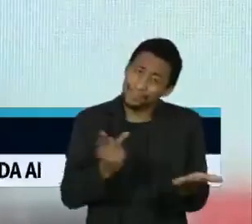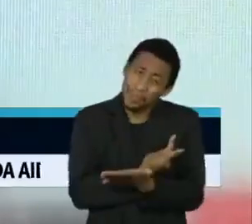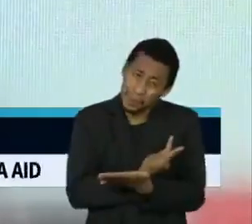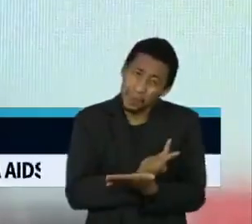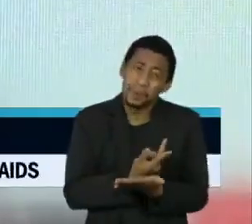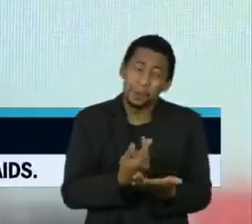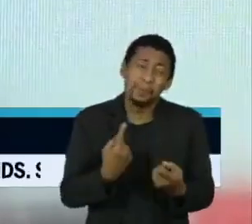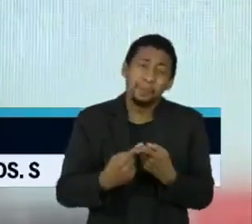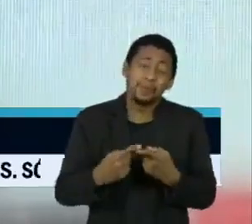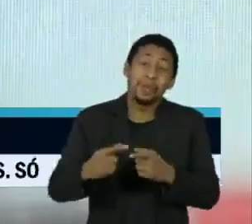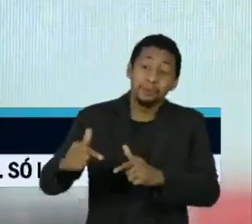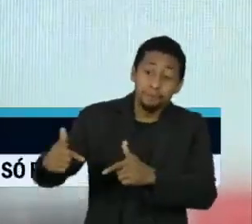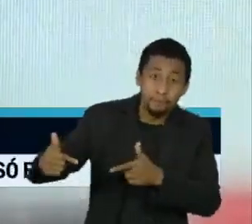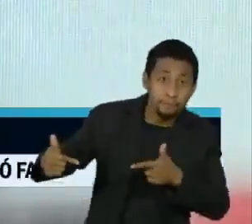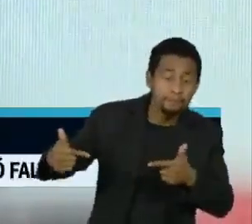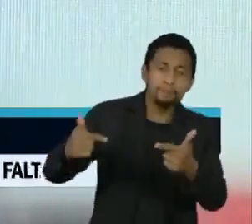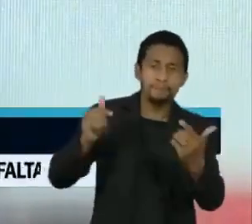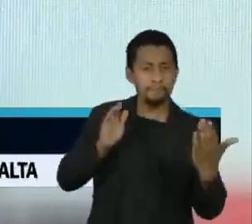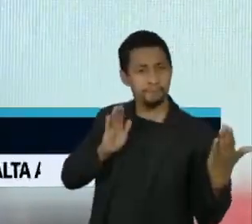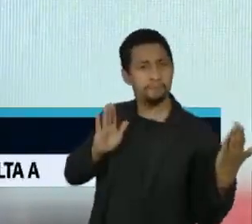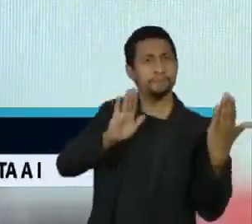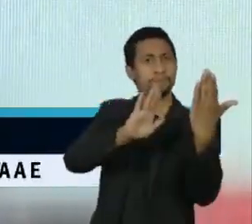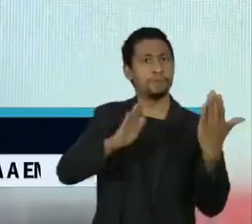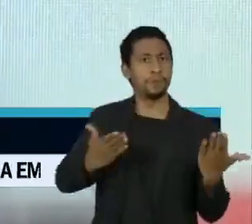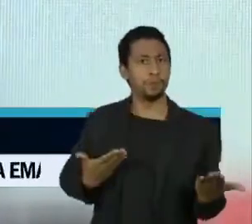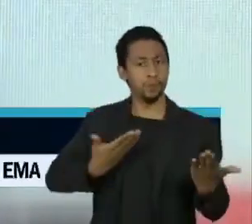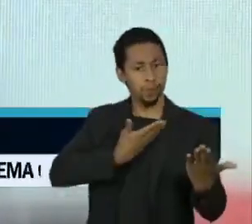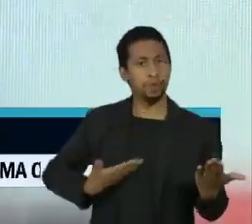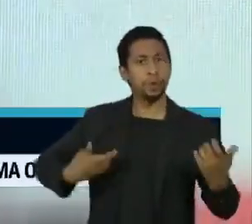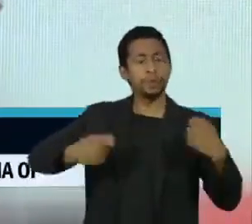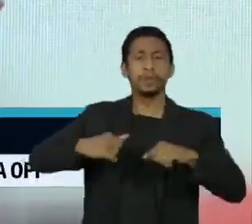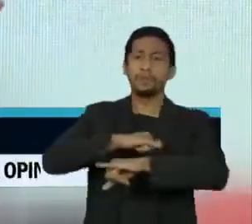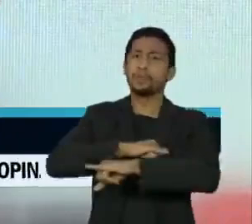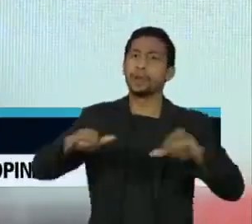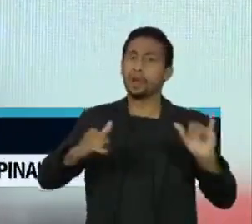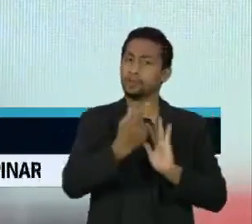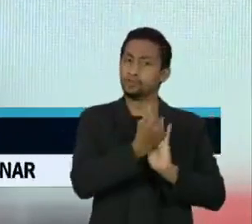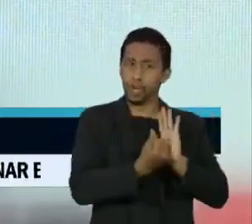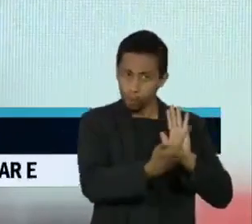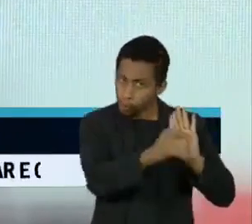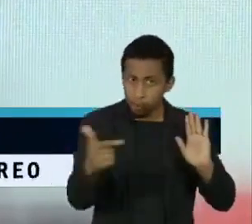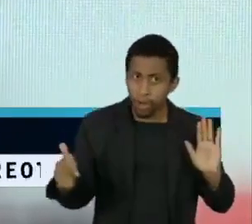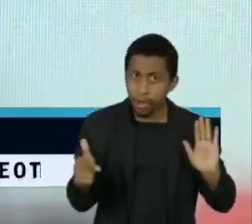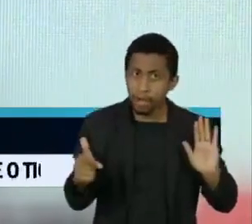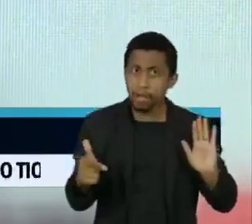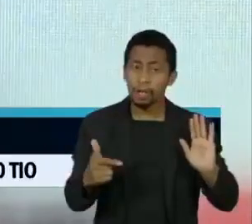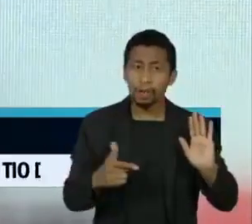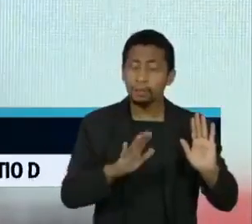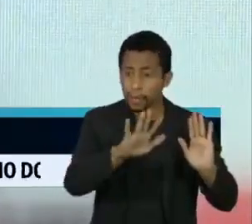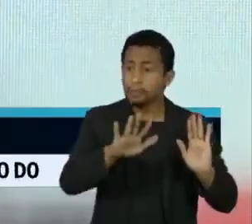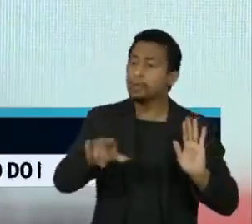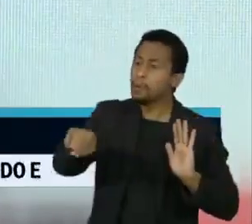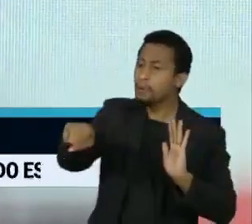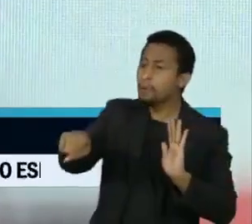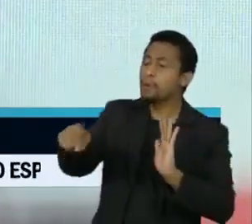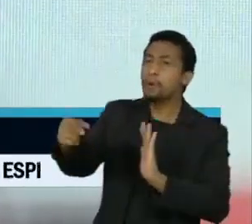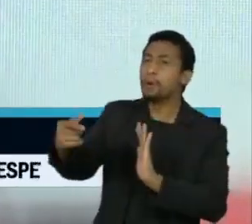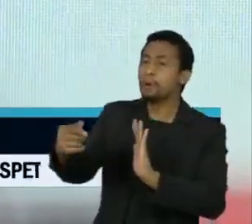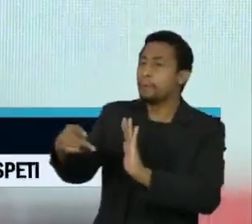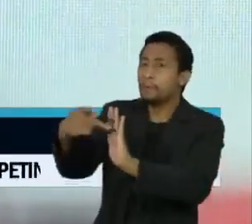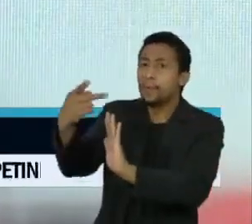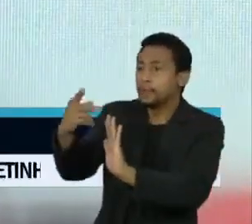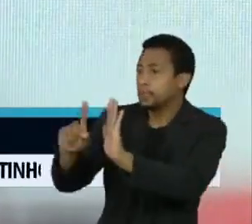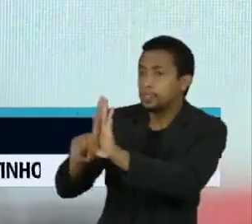que ter enfrentado esse tema de frente. O governo tinha que ter dito: eu não tenho o projeto aprovado no Senado que